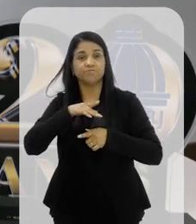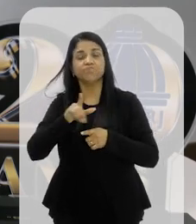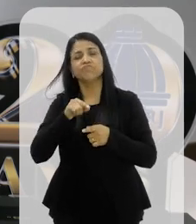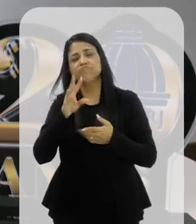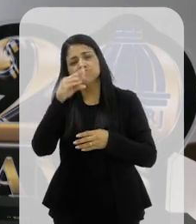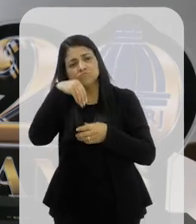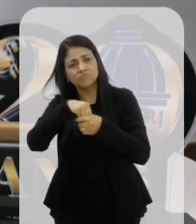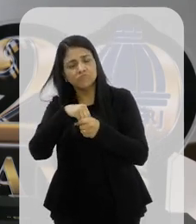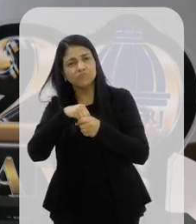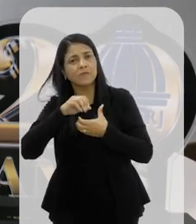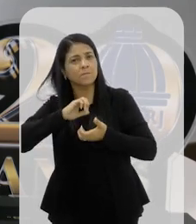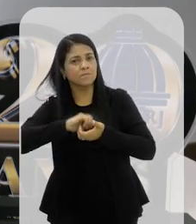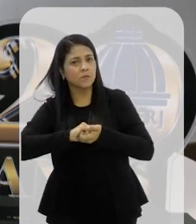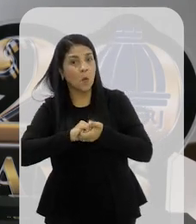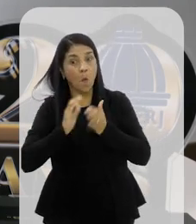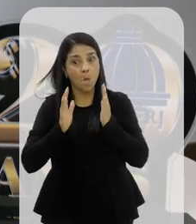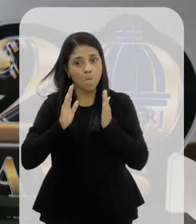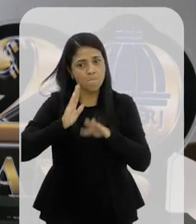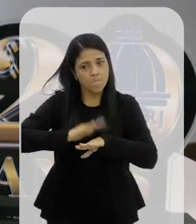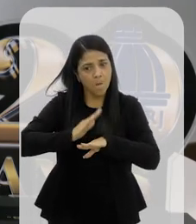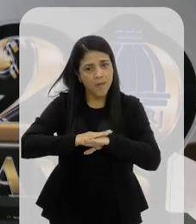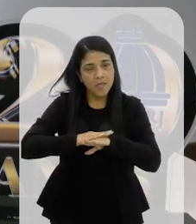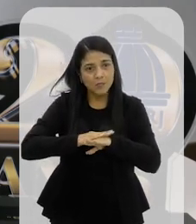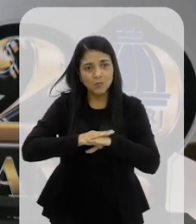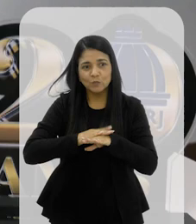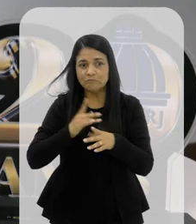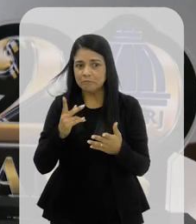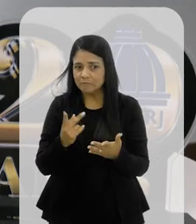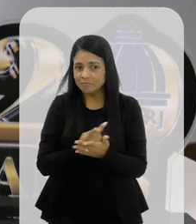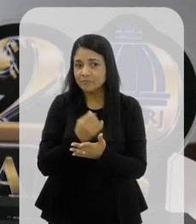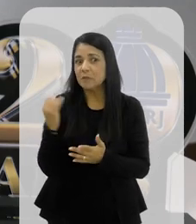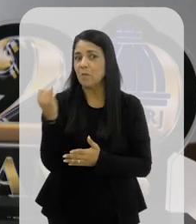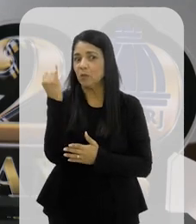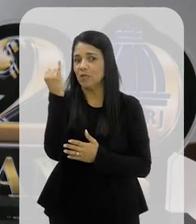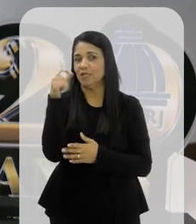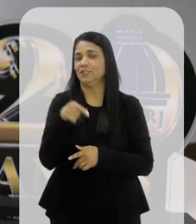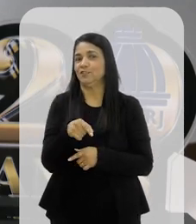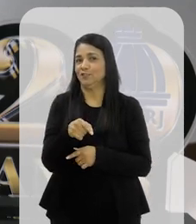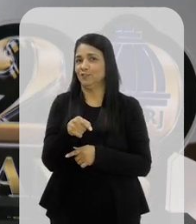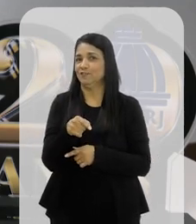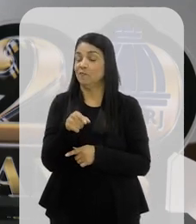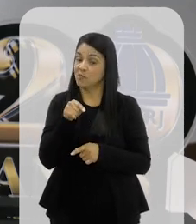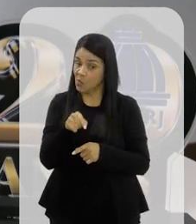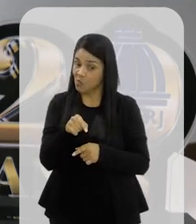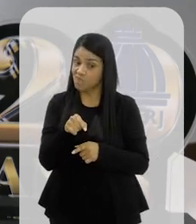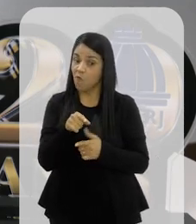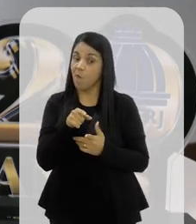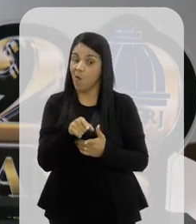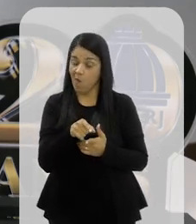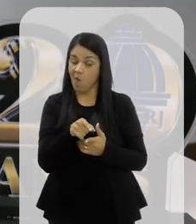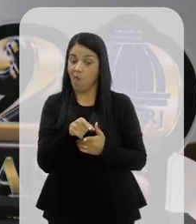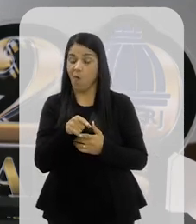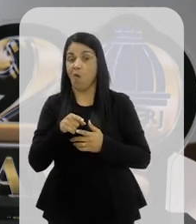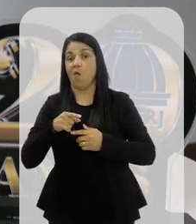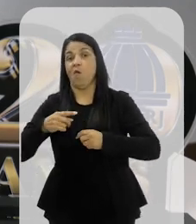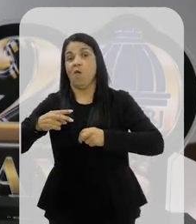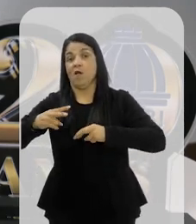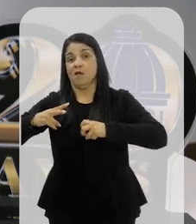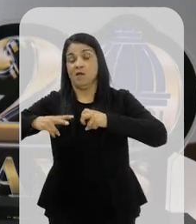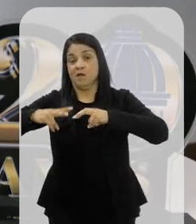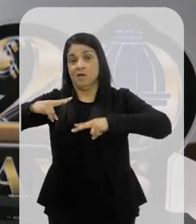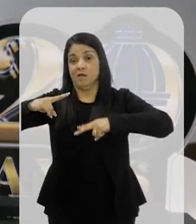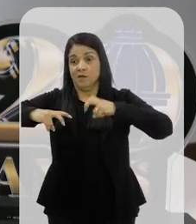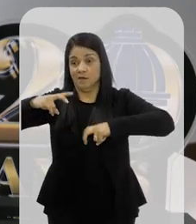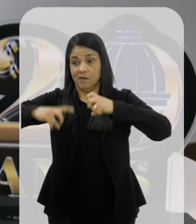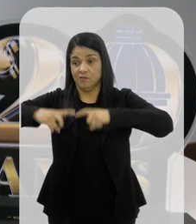na virad aconteceu um momento x olha a tendência é essa né a tendência da grande rio a